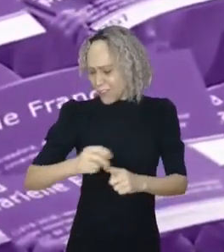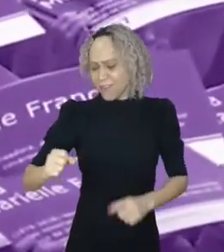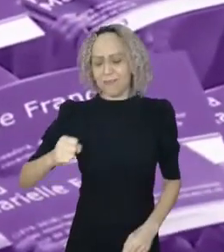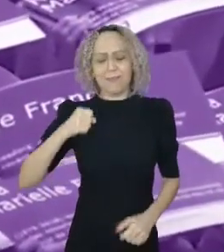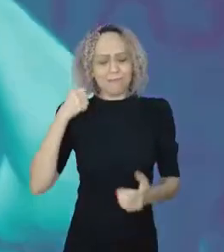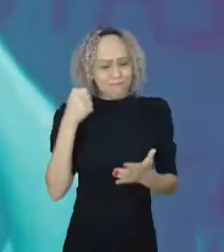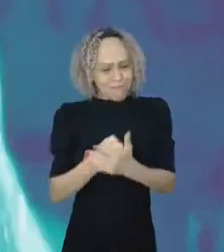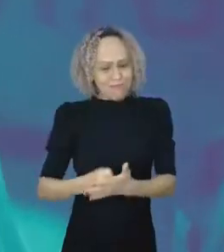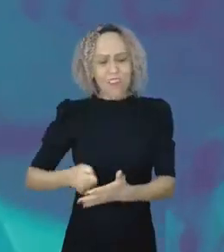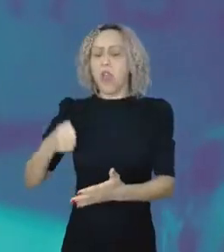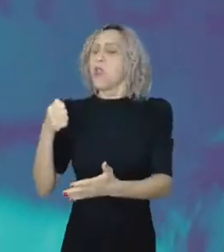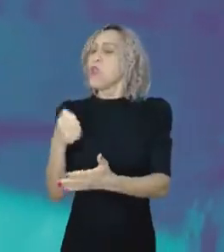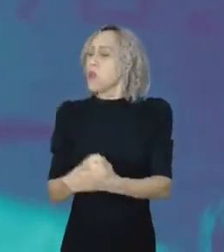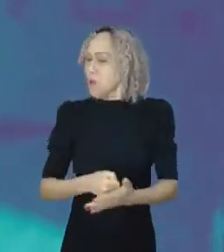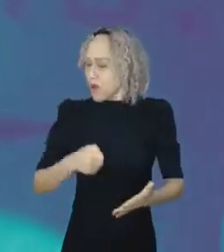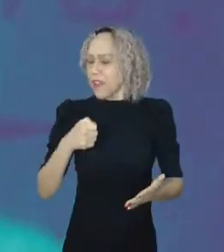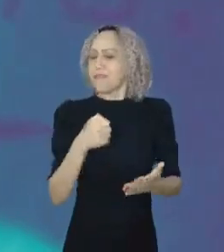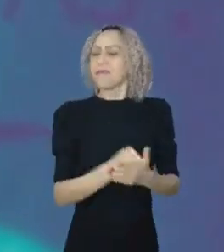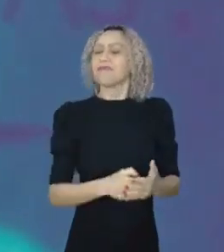acontecer.